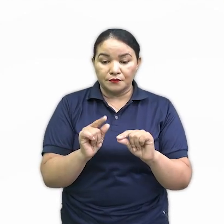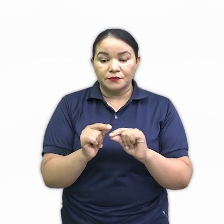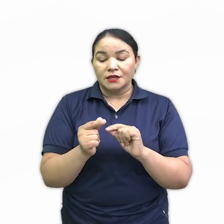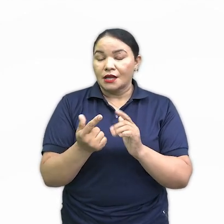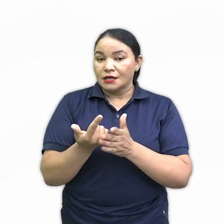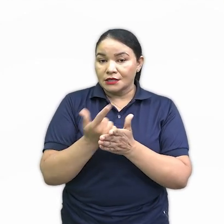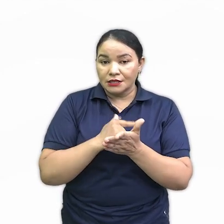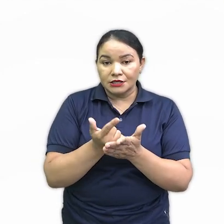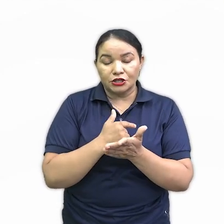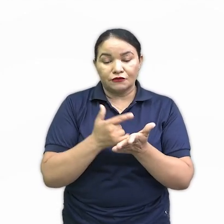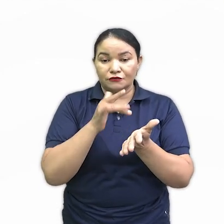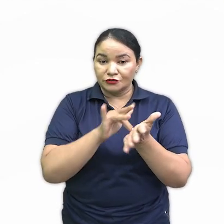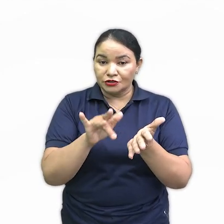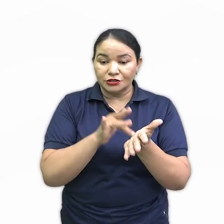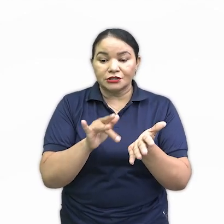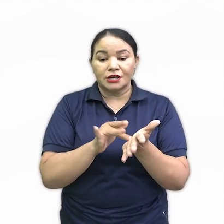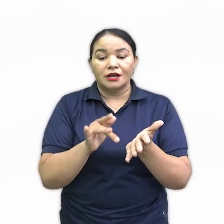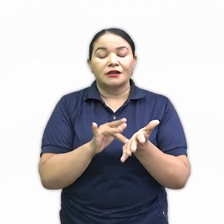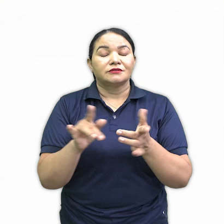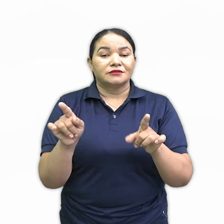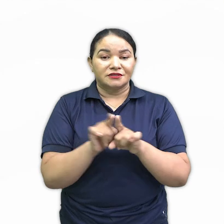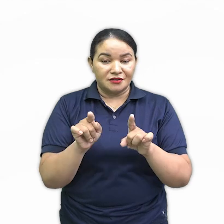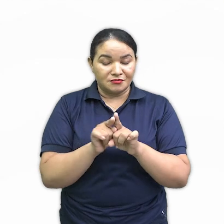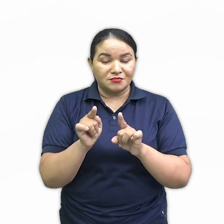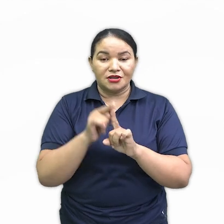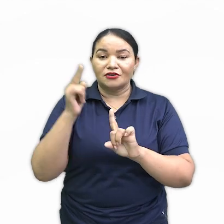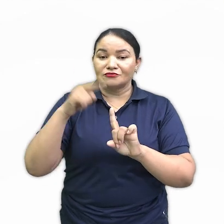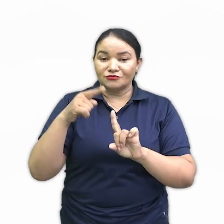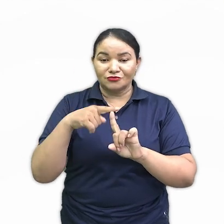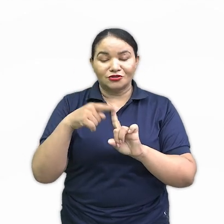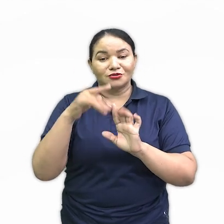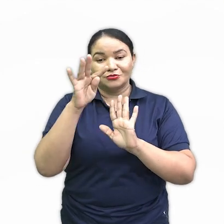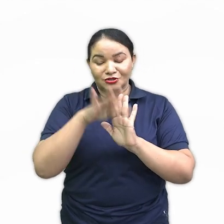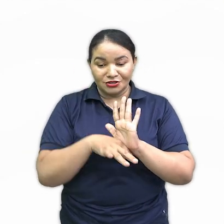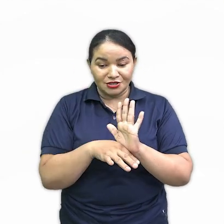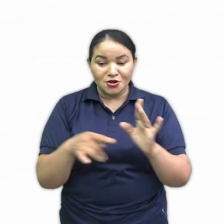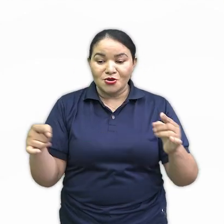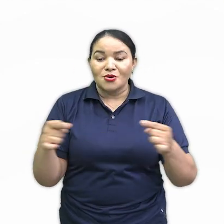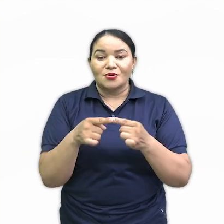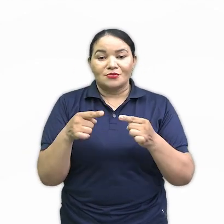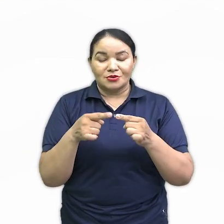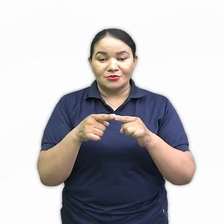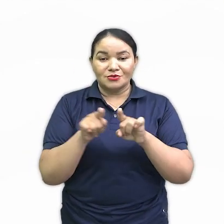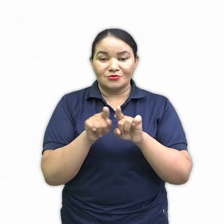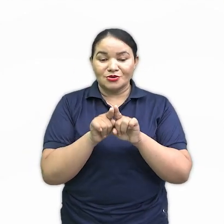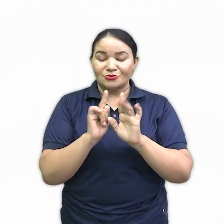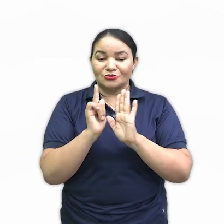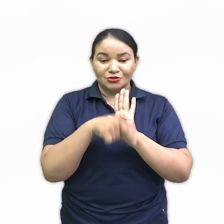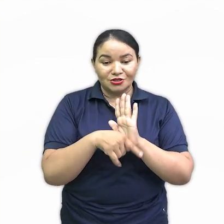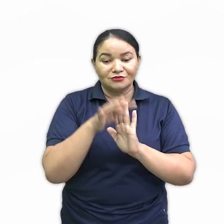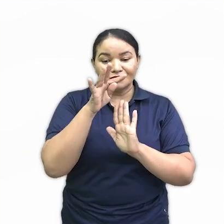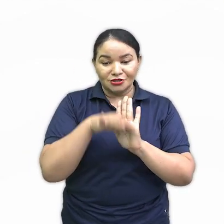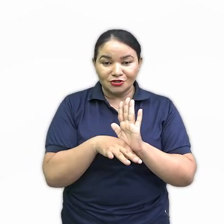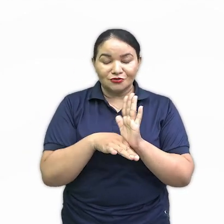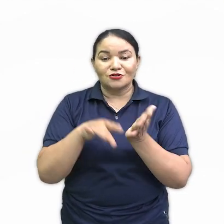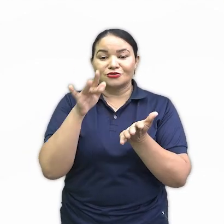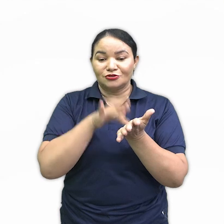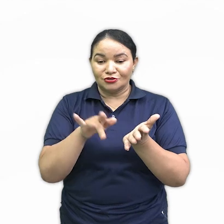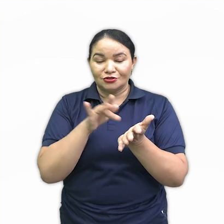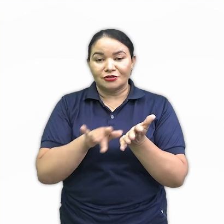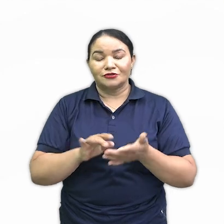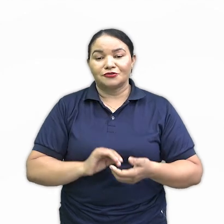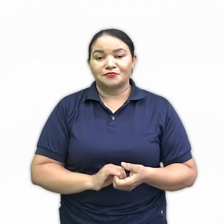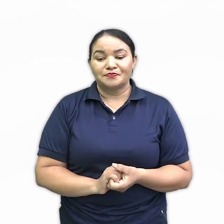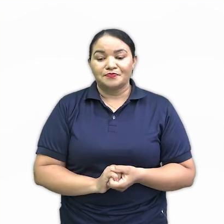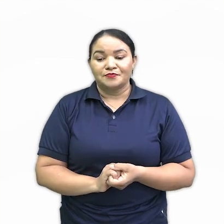livros digitais, que também são um tipo de texto aí que se encaixam nos gêneros textuais